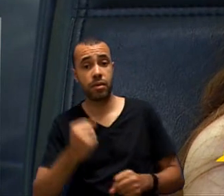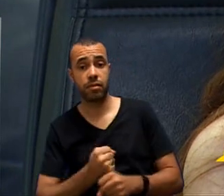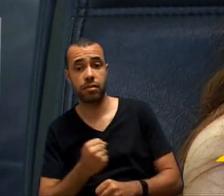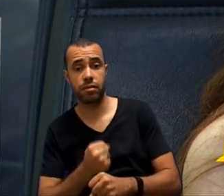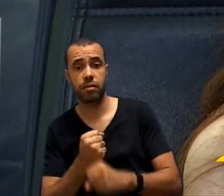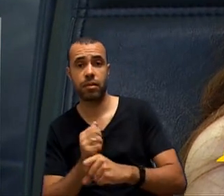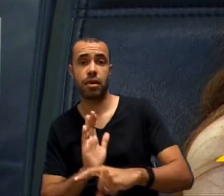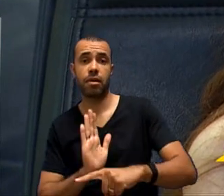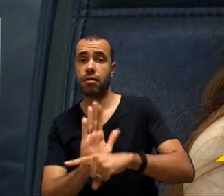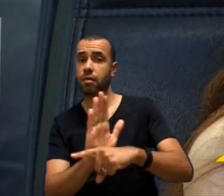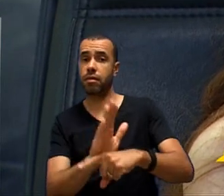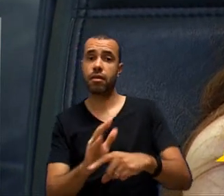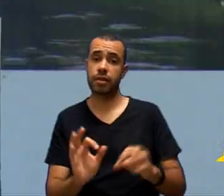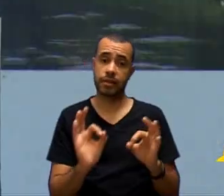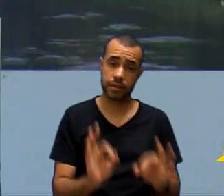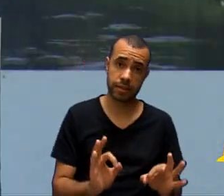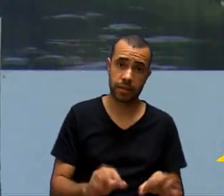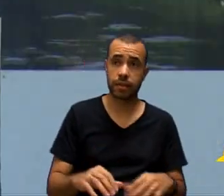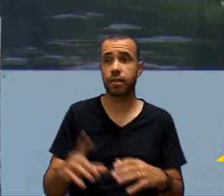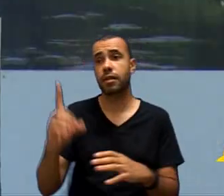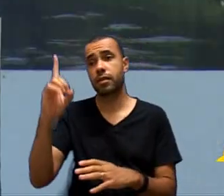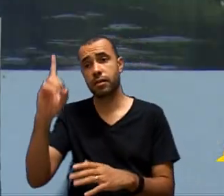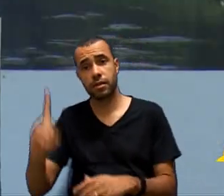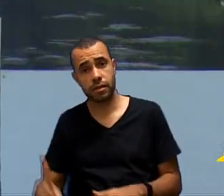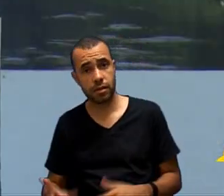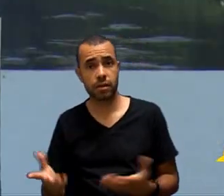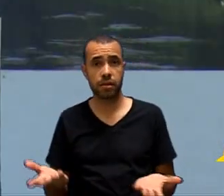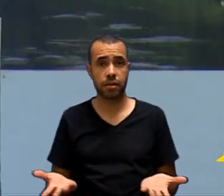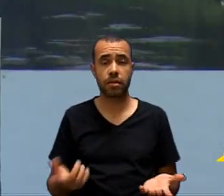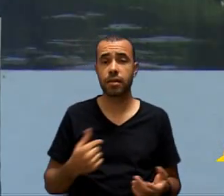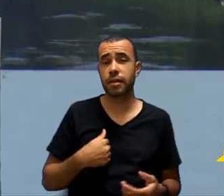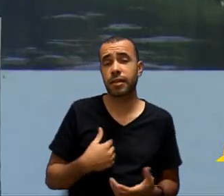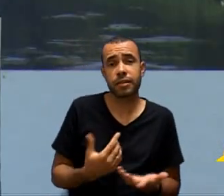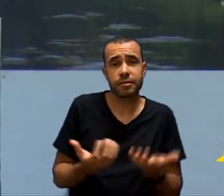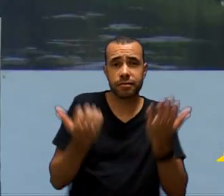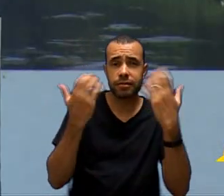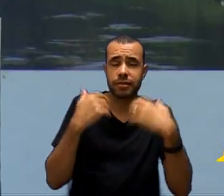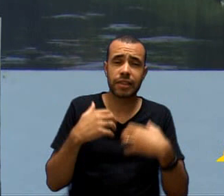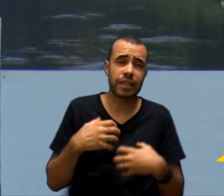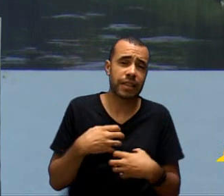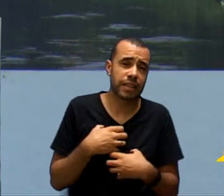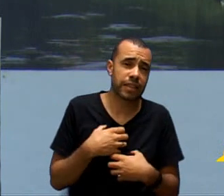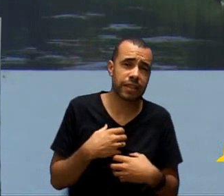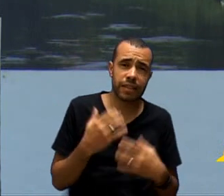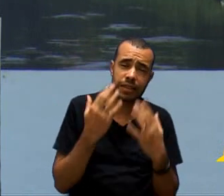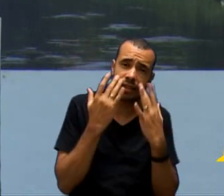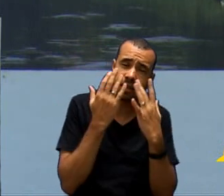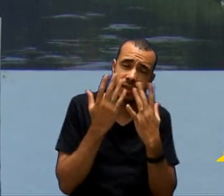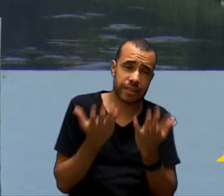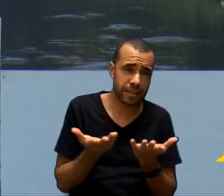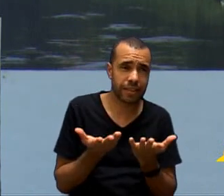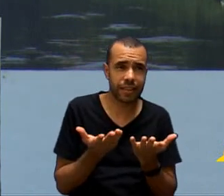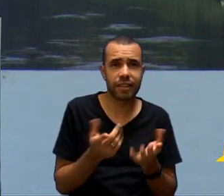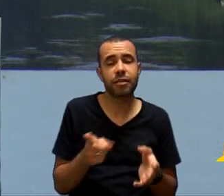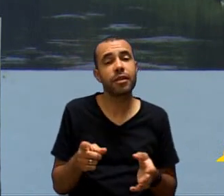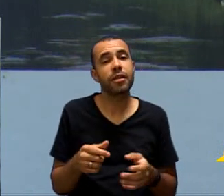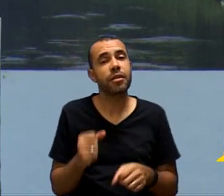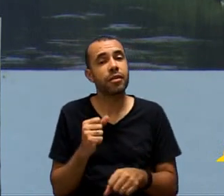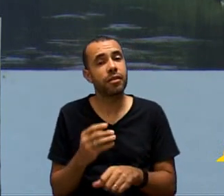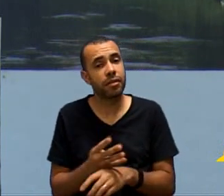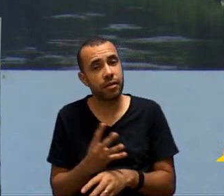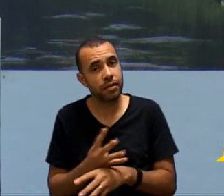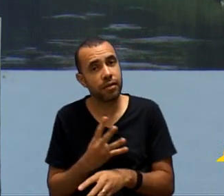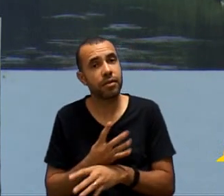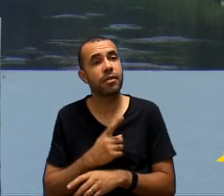de direito. E aí eu não vou me estender muito, não, porque eu sou um cara que chora, mas eu tenho que me conter, porque eu vou deixar que outras pessoas aqui chorem, que a gente tem